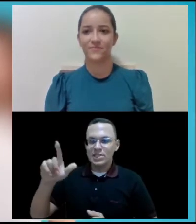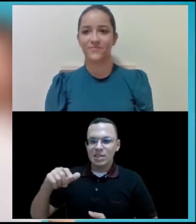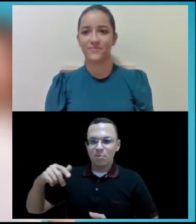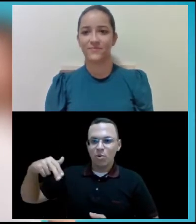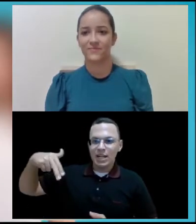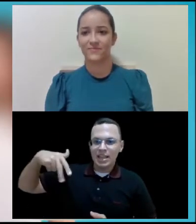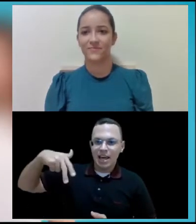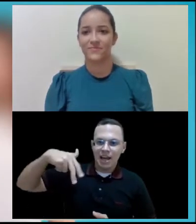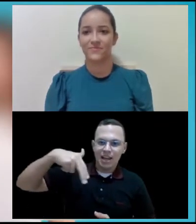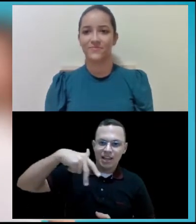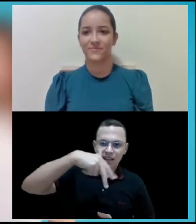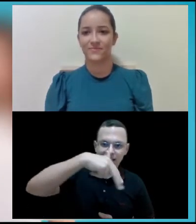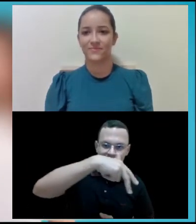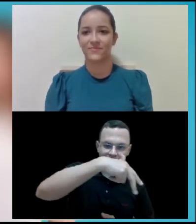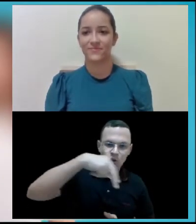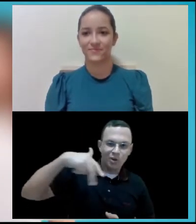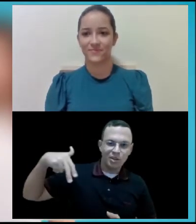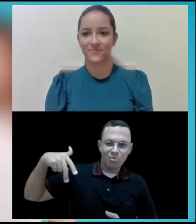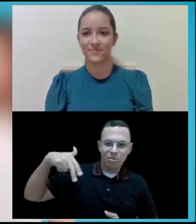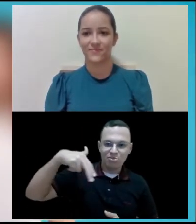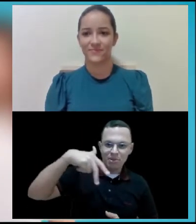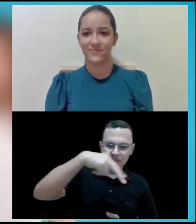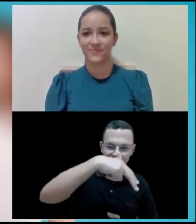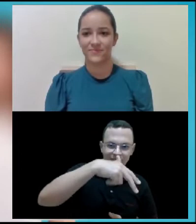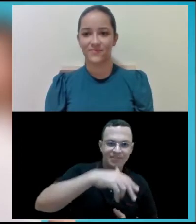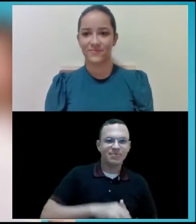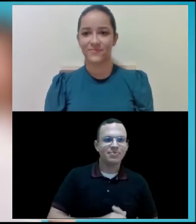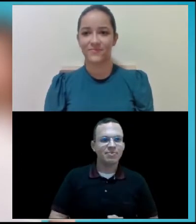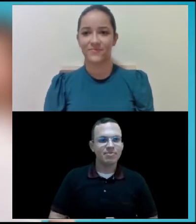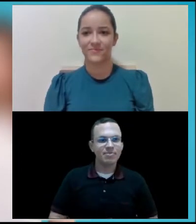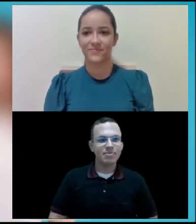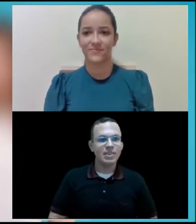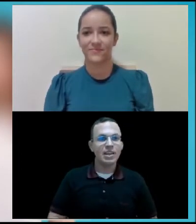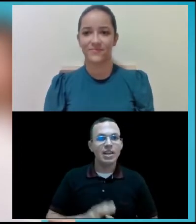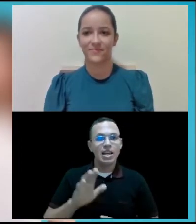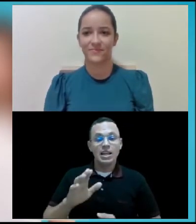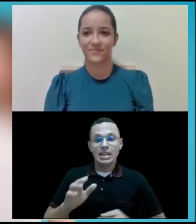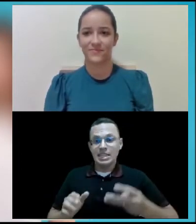Outro exemplo, andar. Ó, tem um movimento.